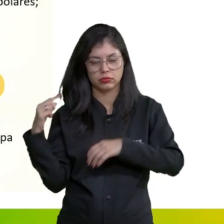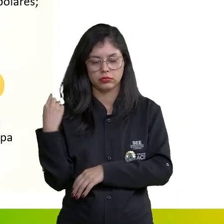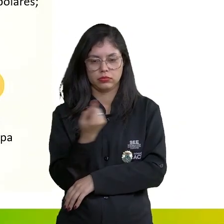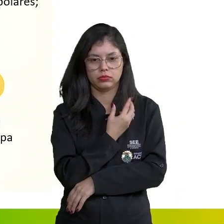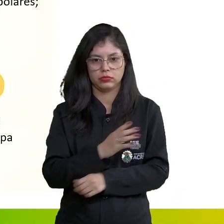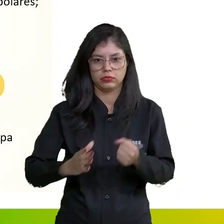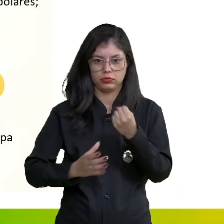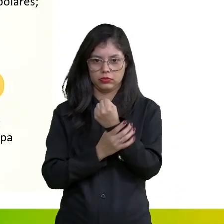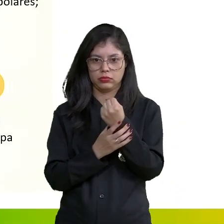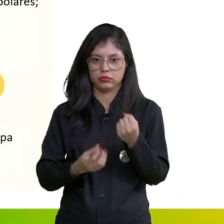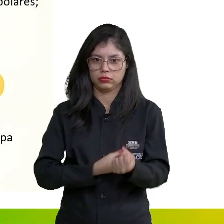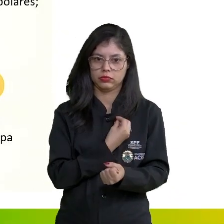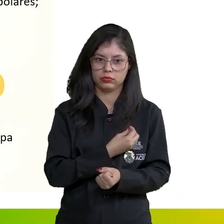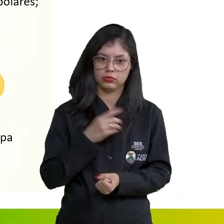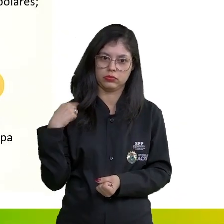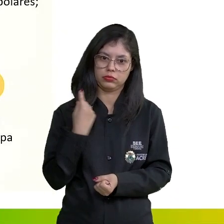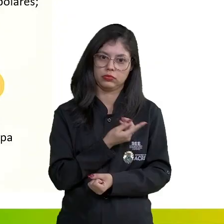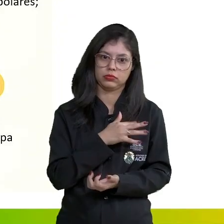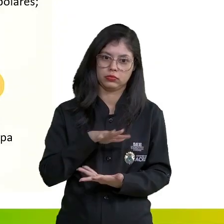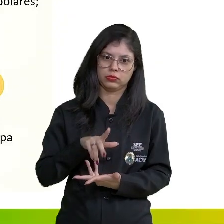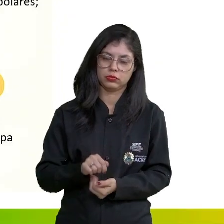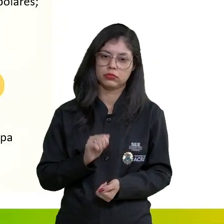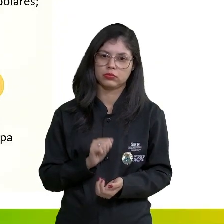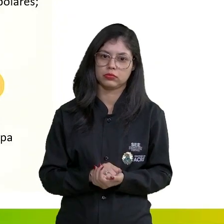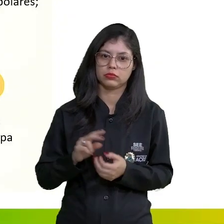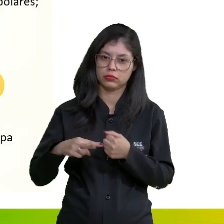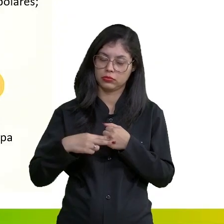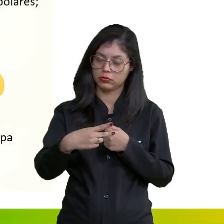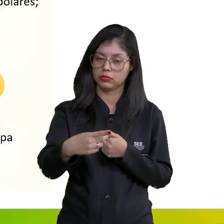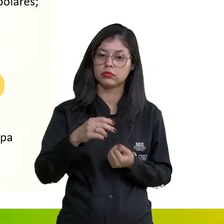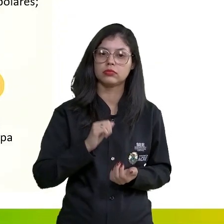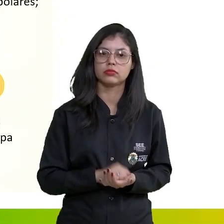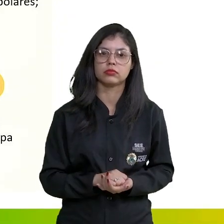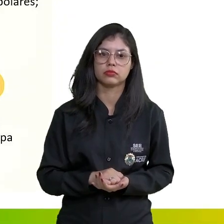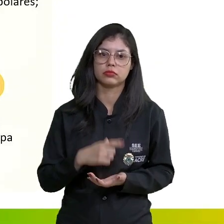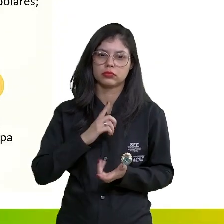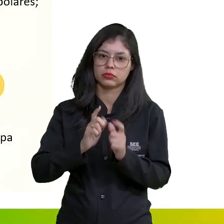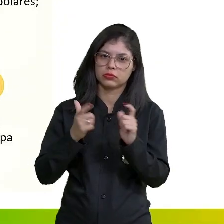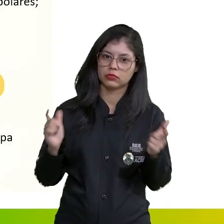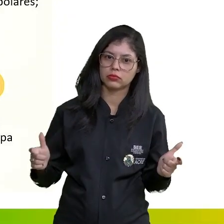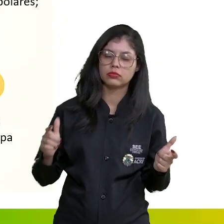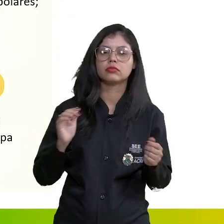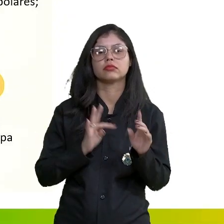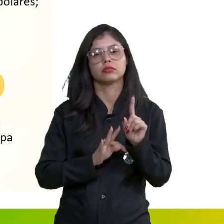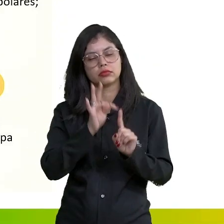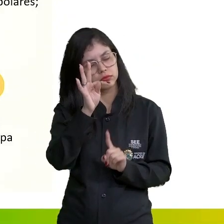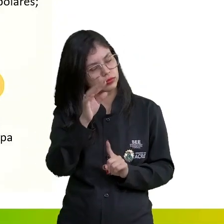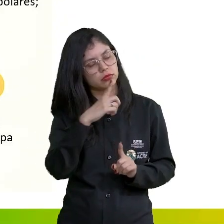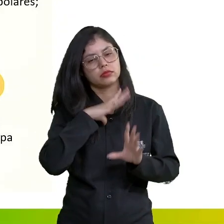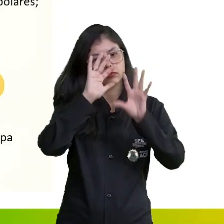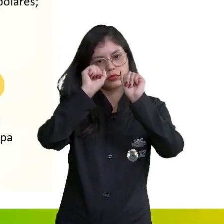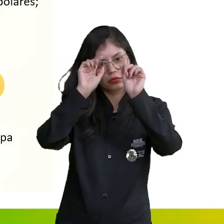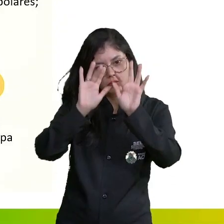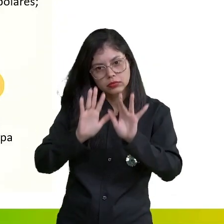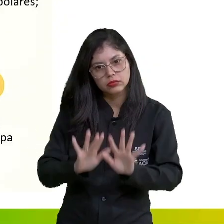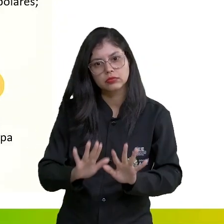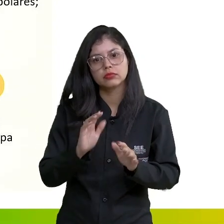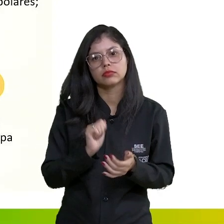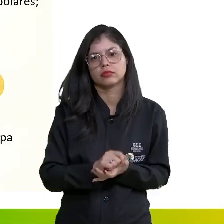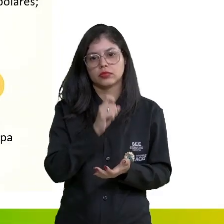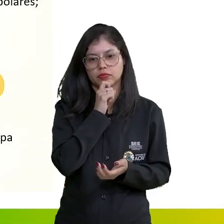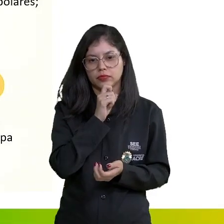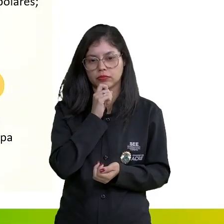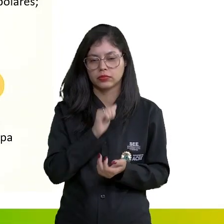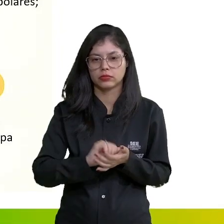a vida e o futuro do nosso planeta. Vimos as consequências também, que aumento aí da temperatura, tem os derretimentos das geleiras,